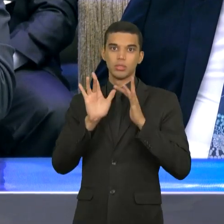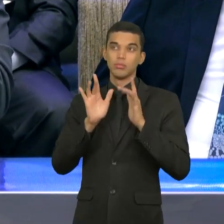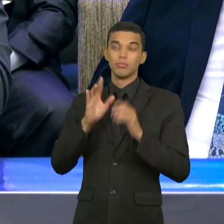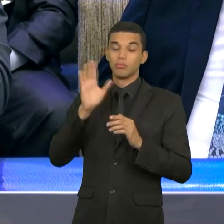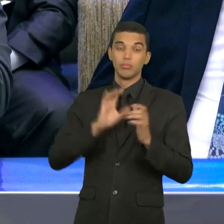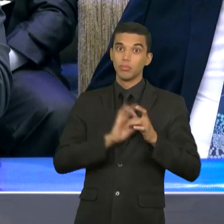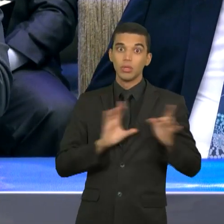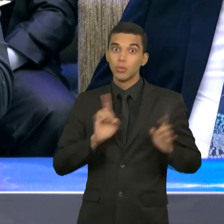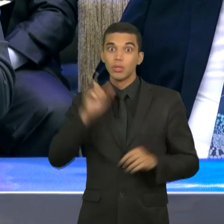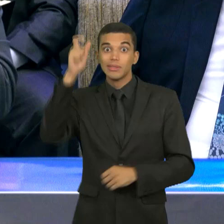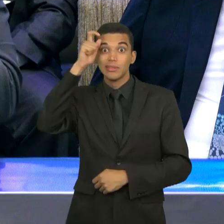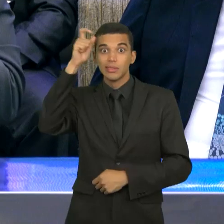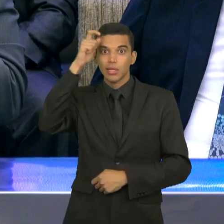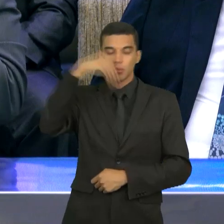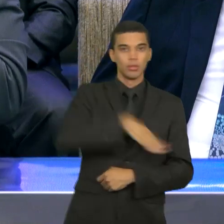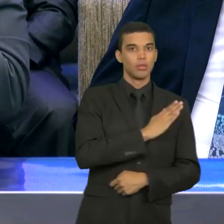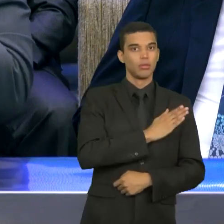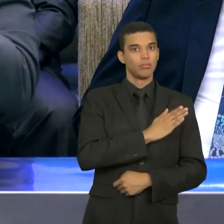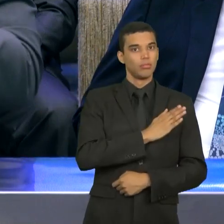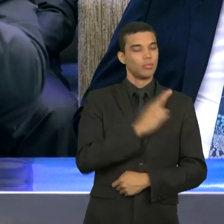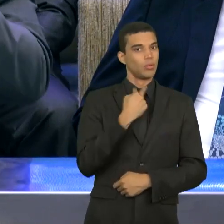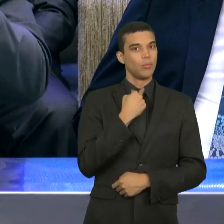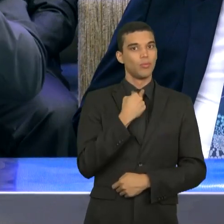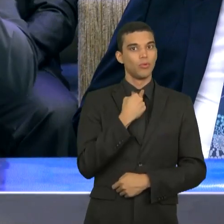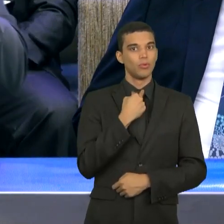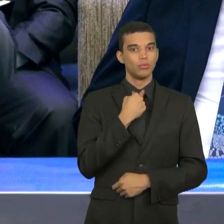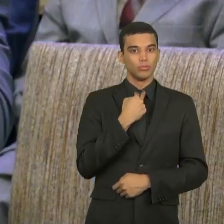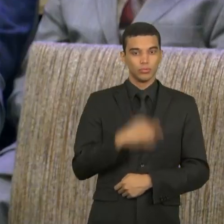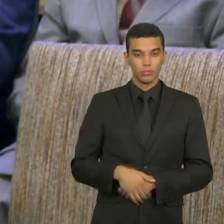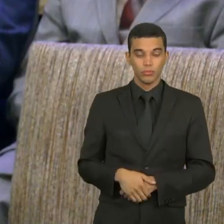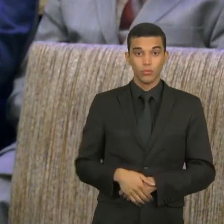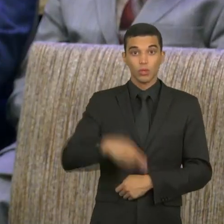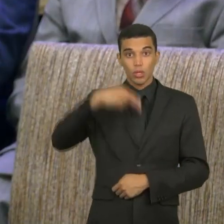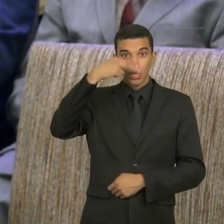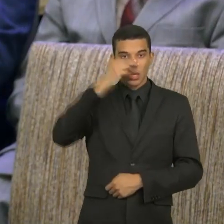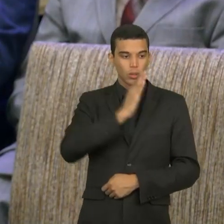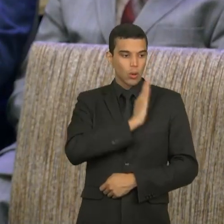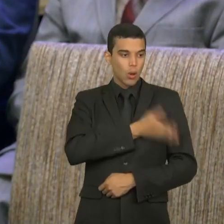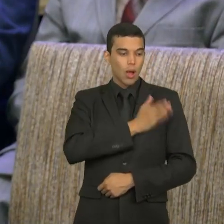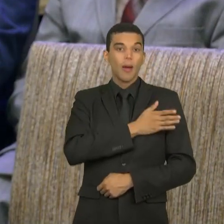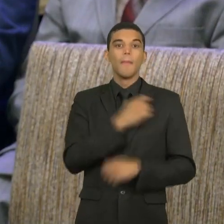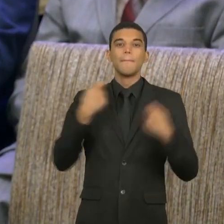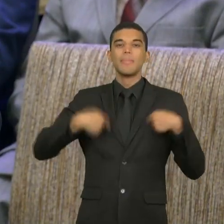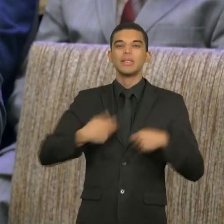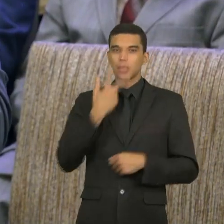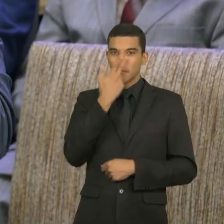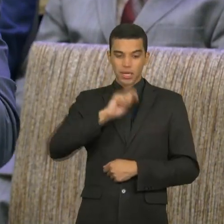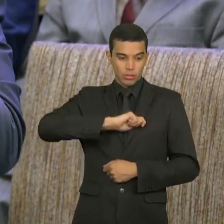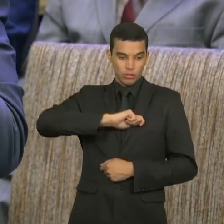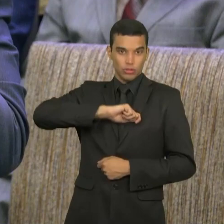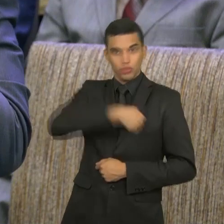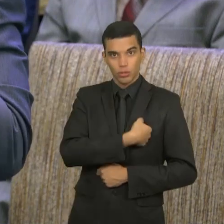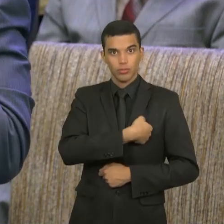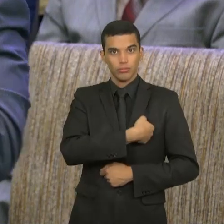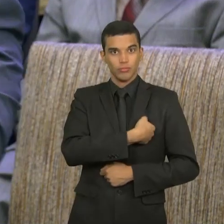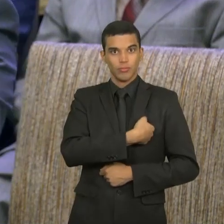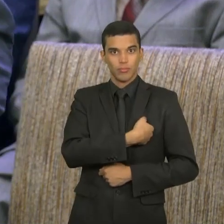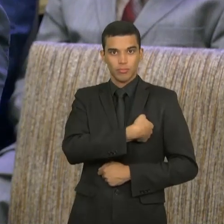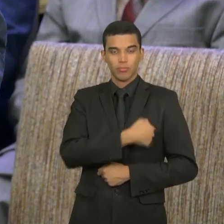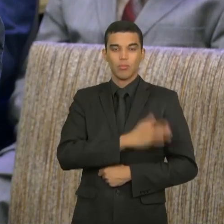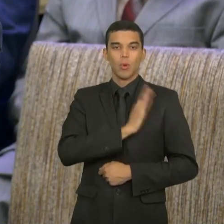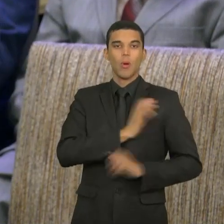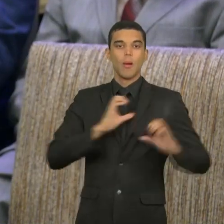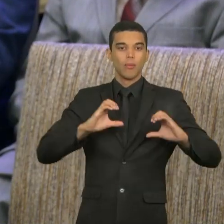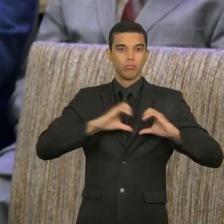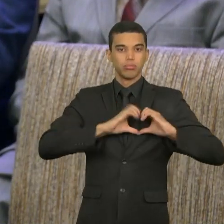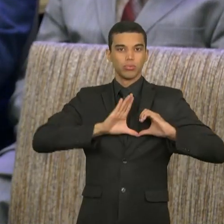deve ser vulnerável o seu coração é o lugar onde está guardado o tesouro da sua alma deve